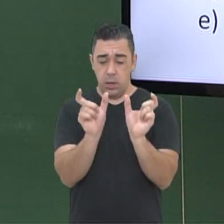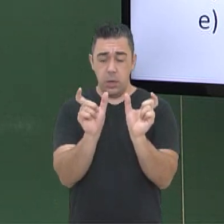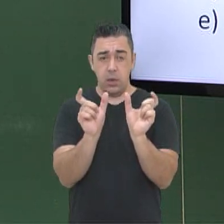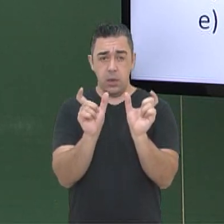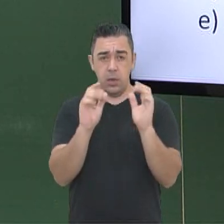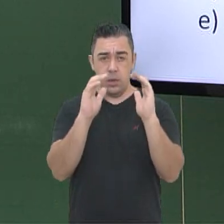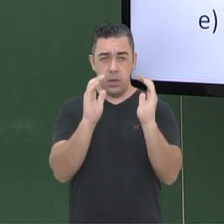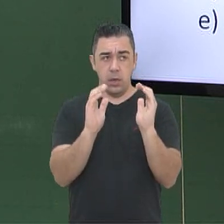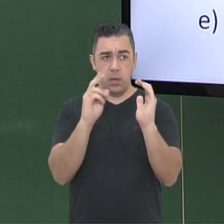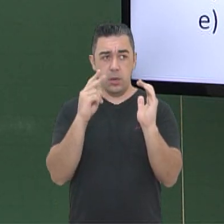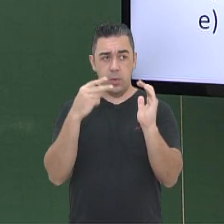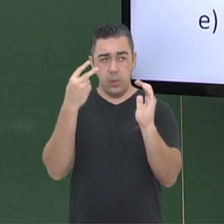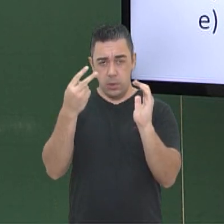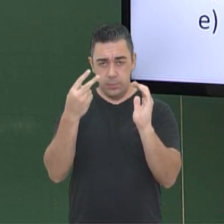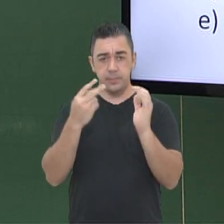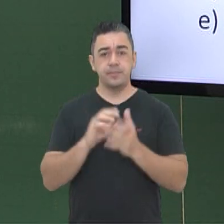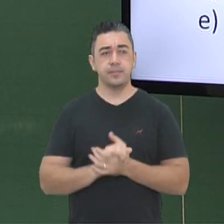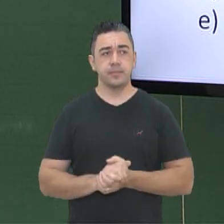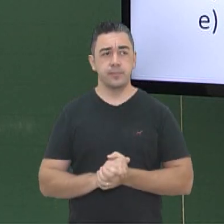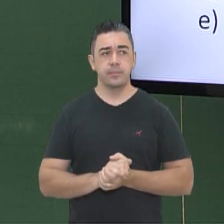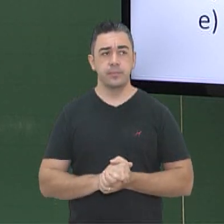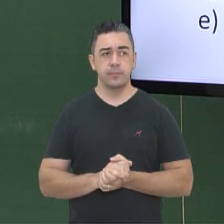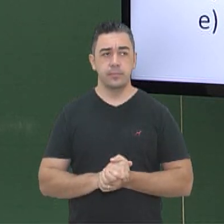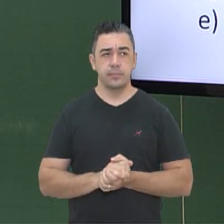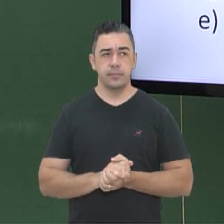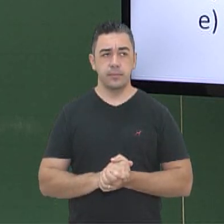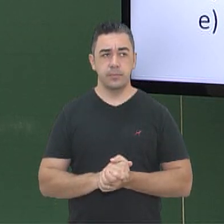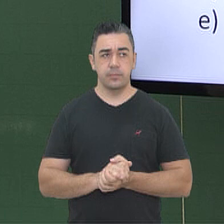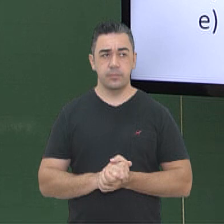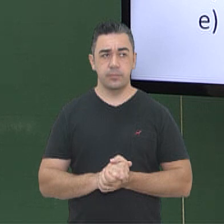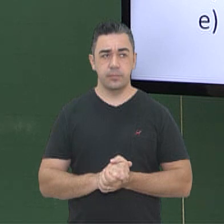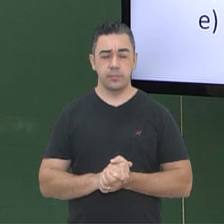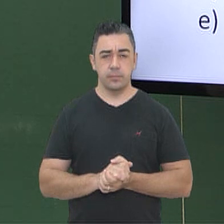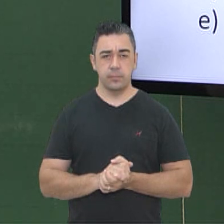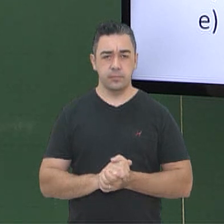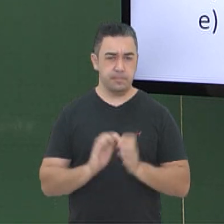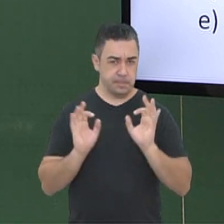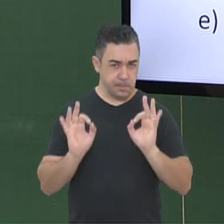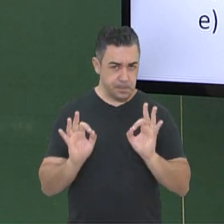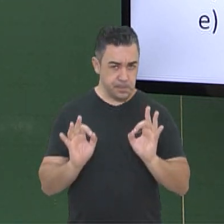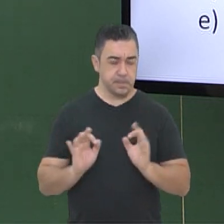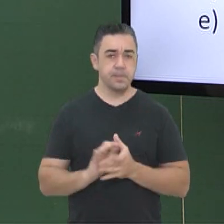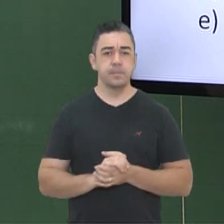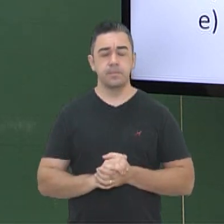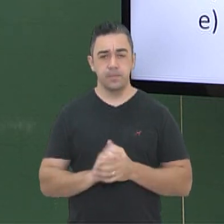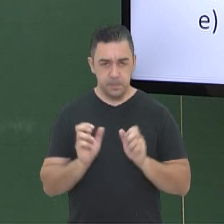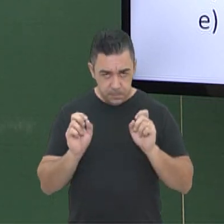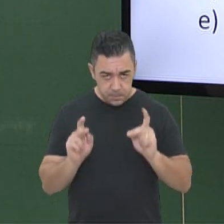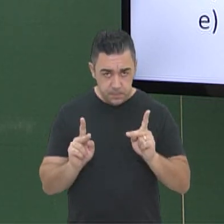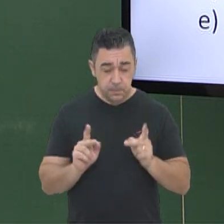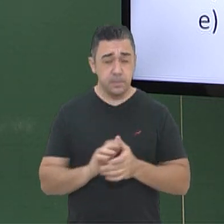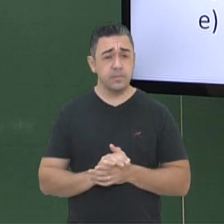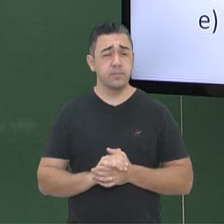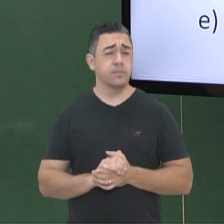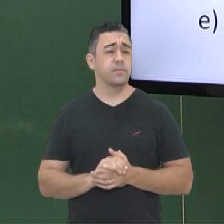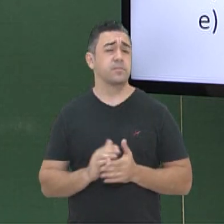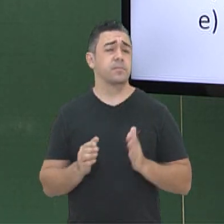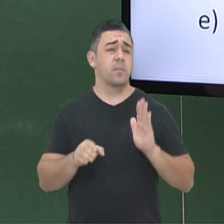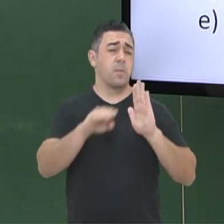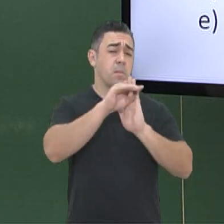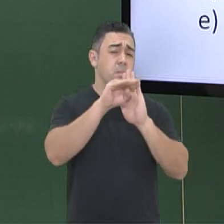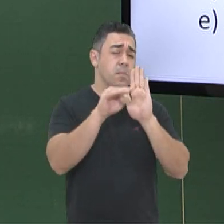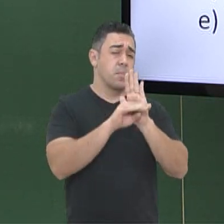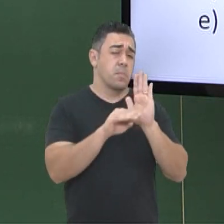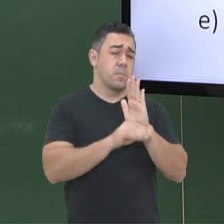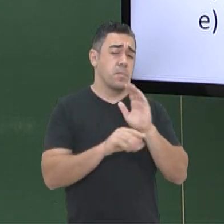quadrado. 1 menos raiz de 3 ao quadrado. Ok? Qual é a propriedade que